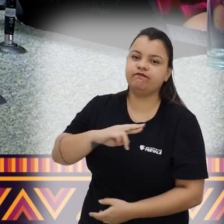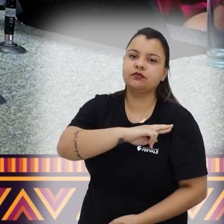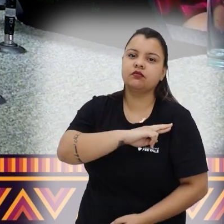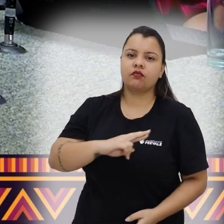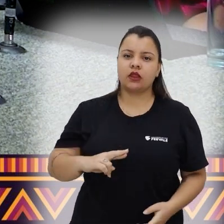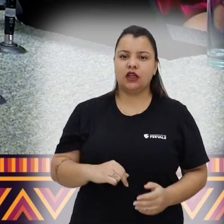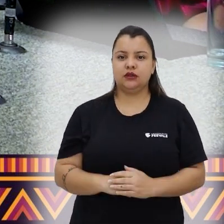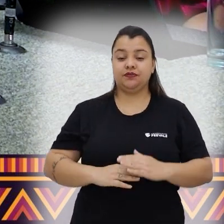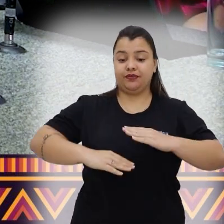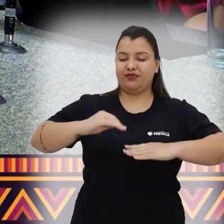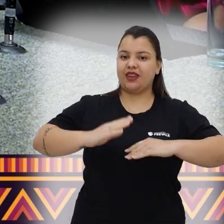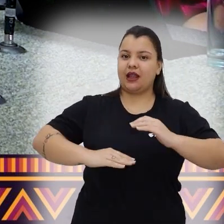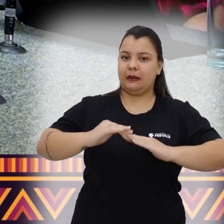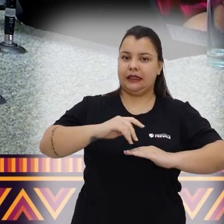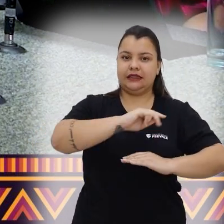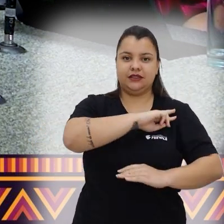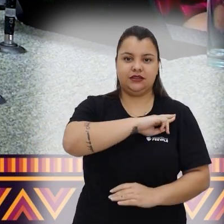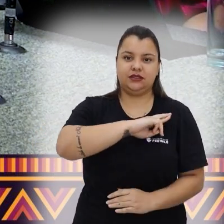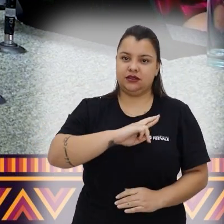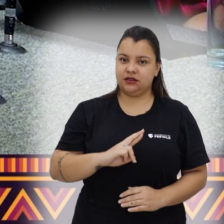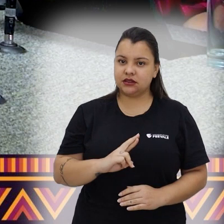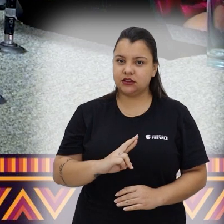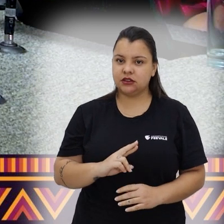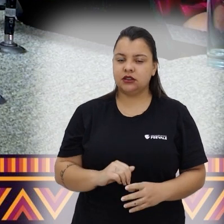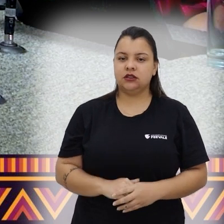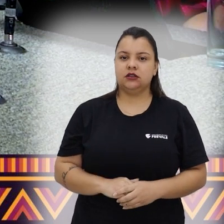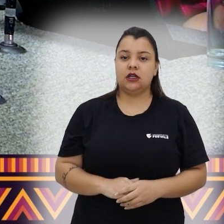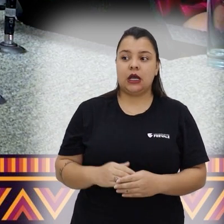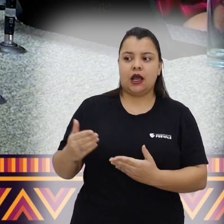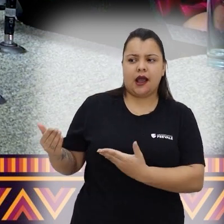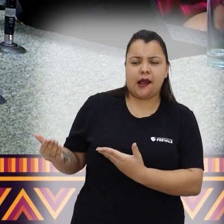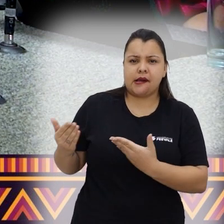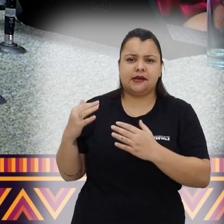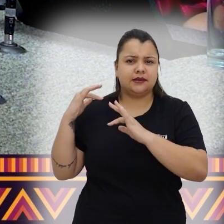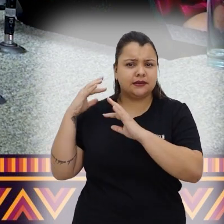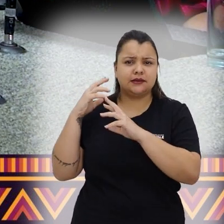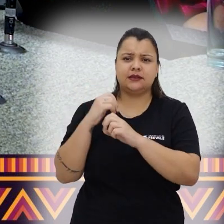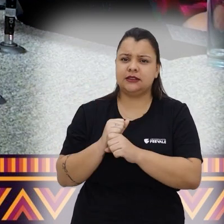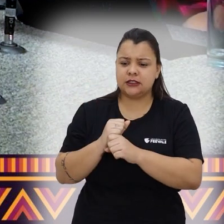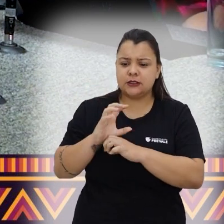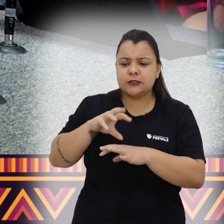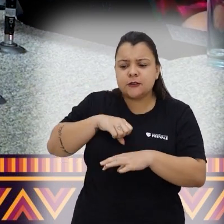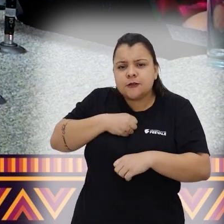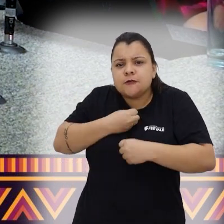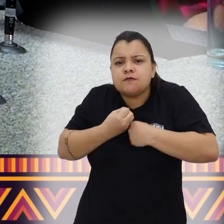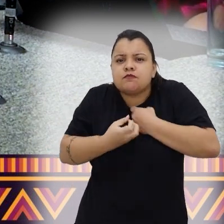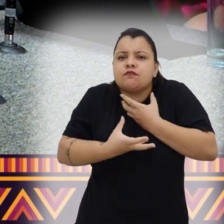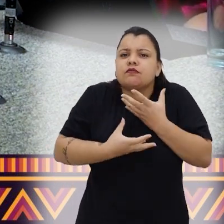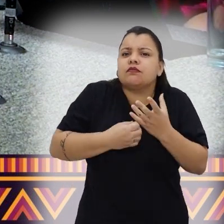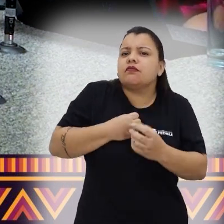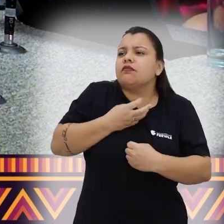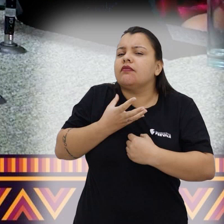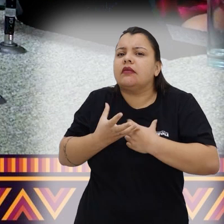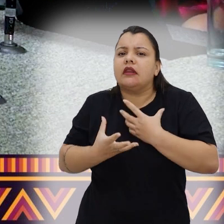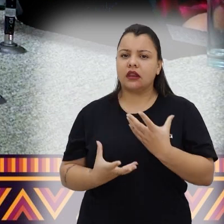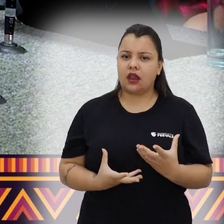da prática religiosa é a Grushenska que me traz, é a Grushenska que me alimenta disso, né? Muito, muito,